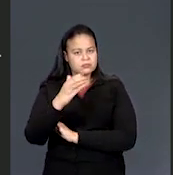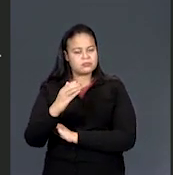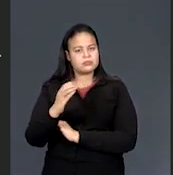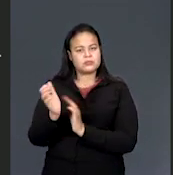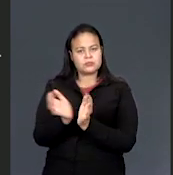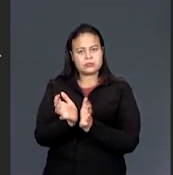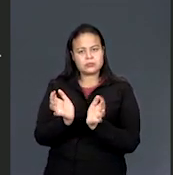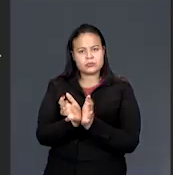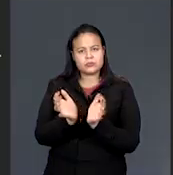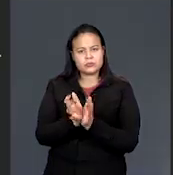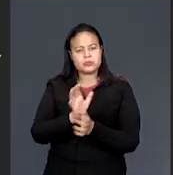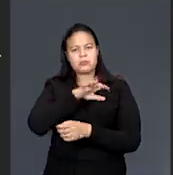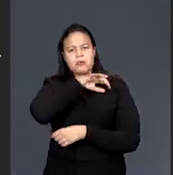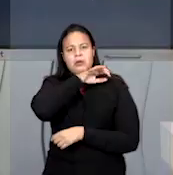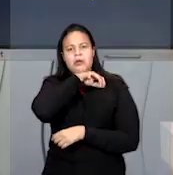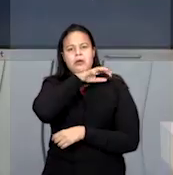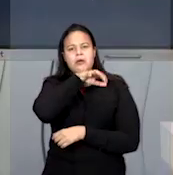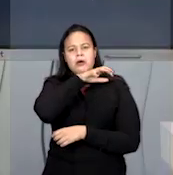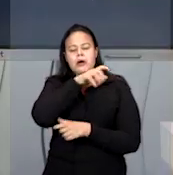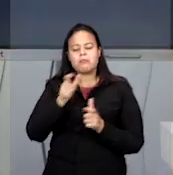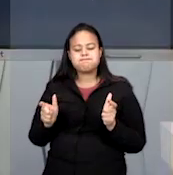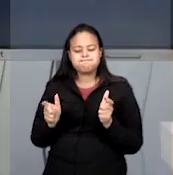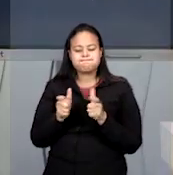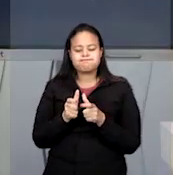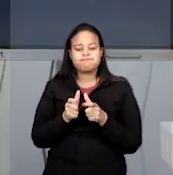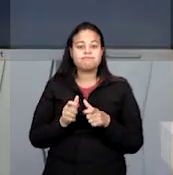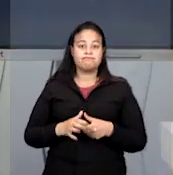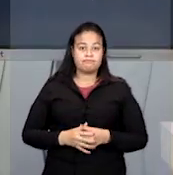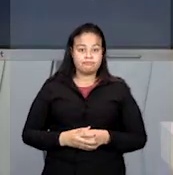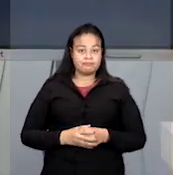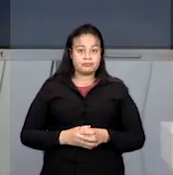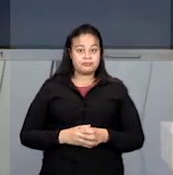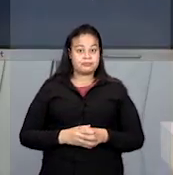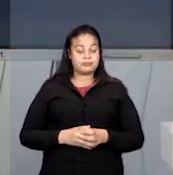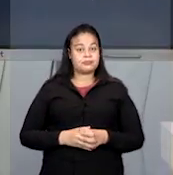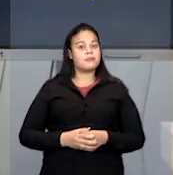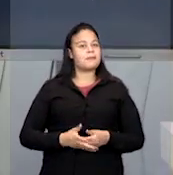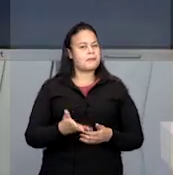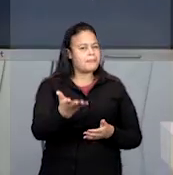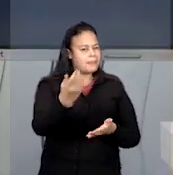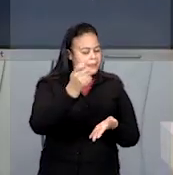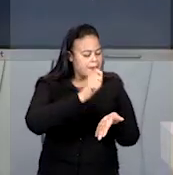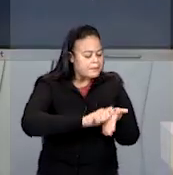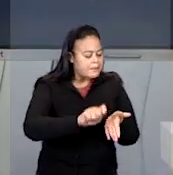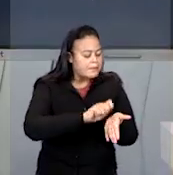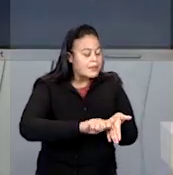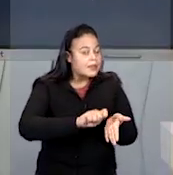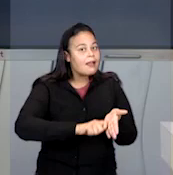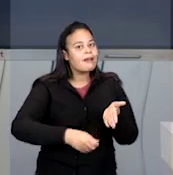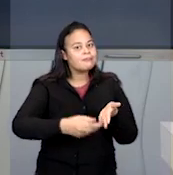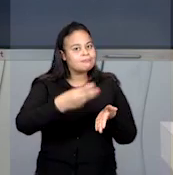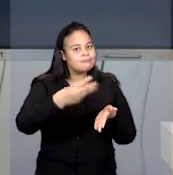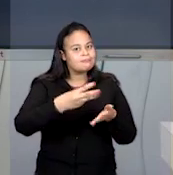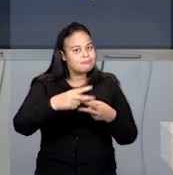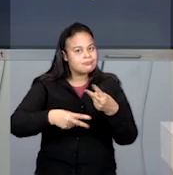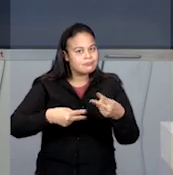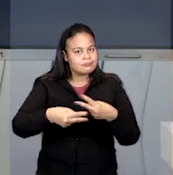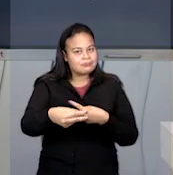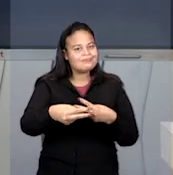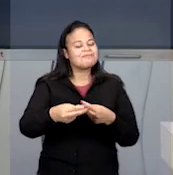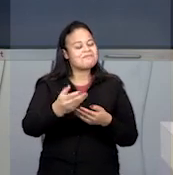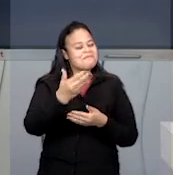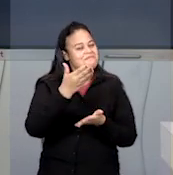espécies em risco de extinção. Bom, pega seu caderno, anota lá, terceiro bimestre e